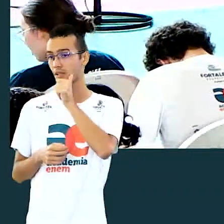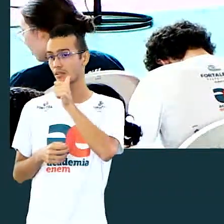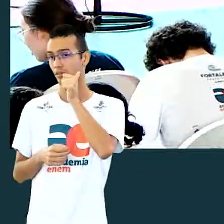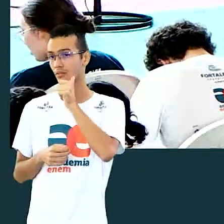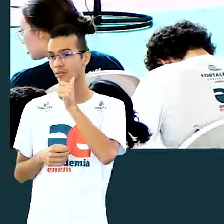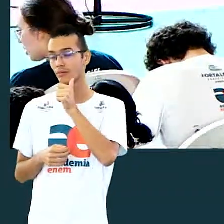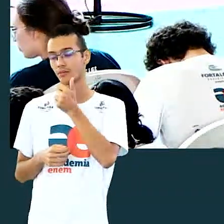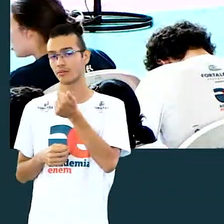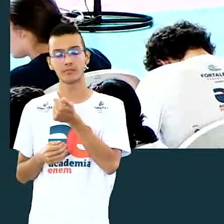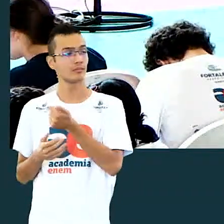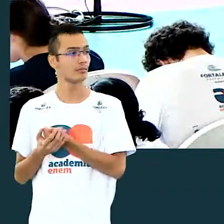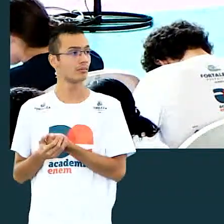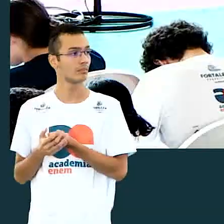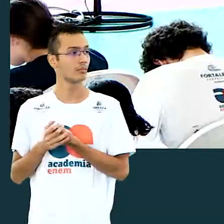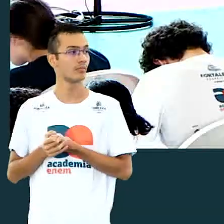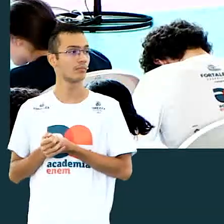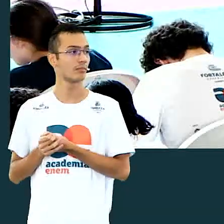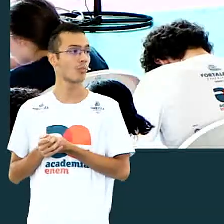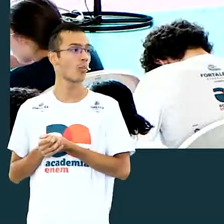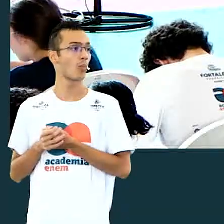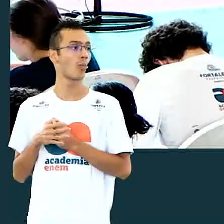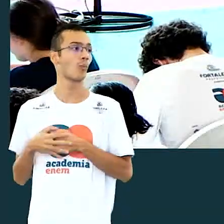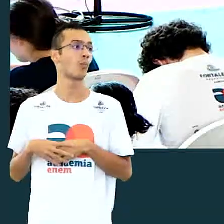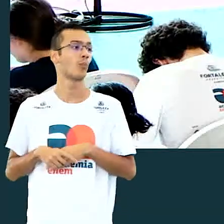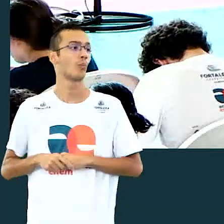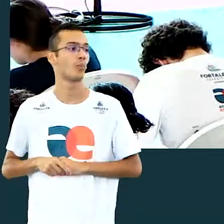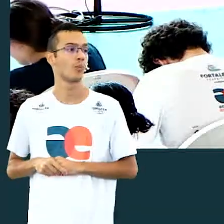Manuele ou é Manuele? É